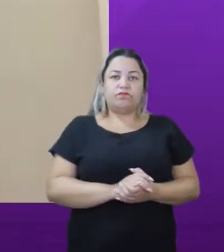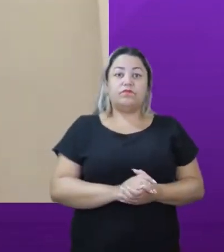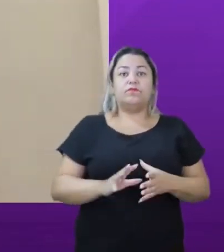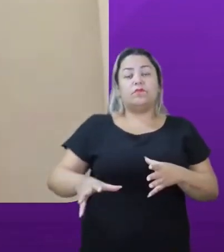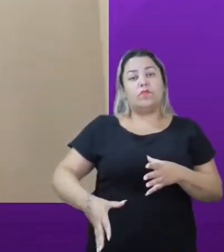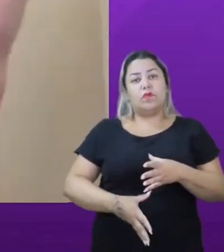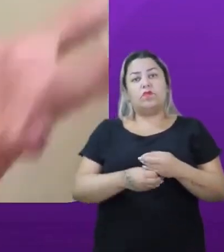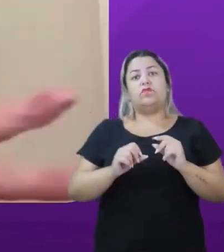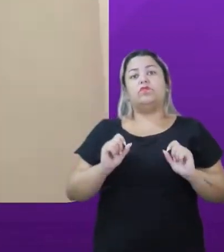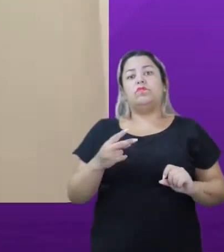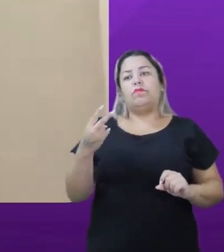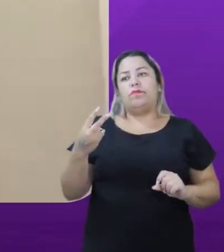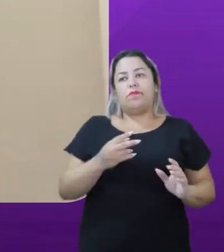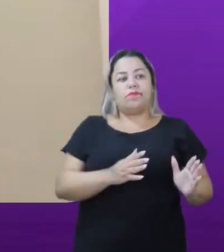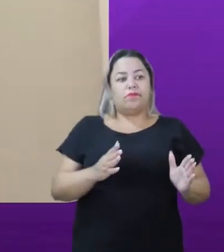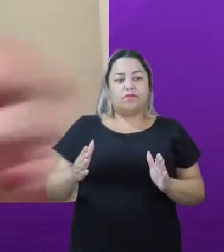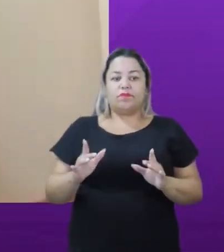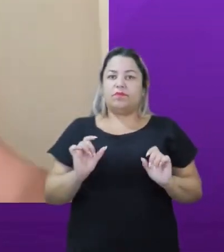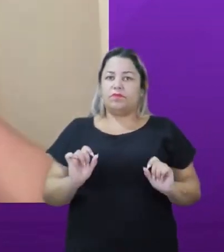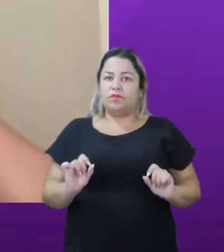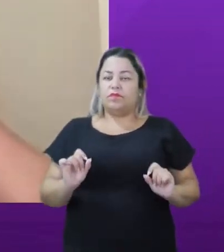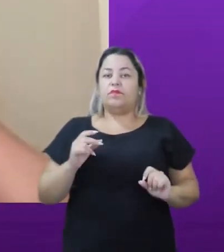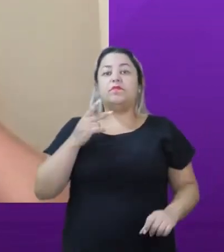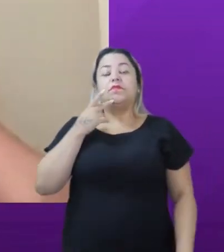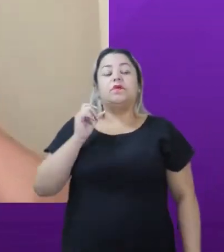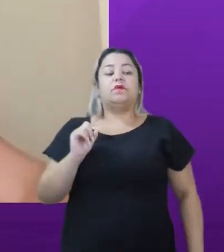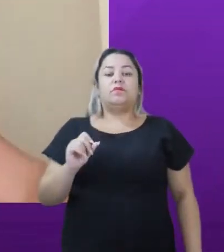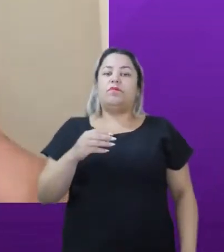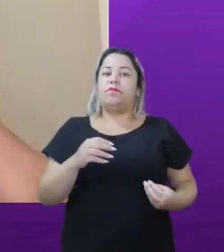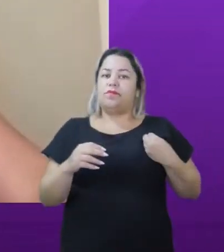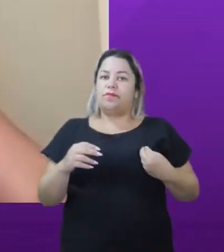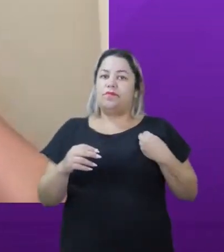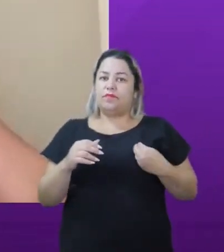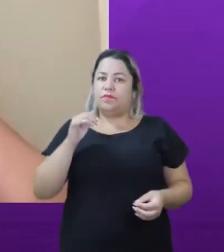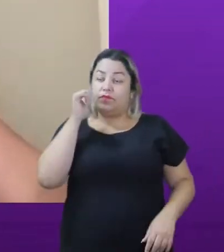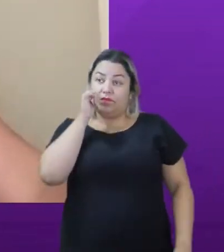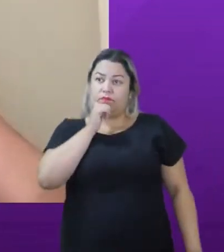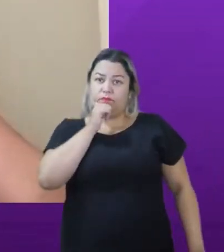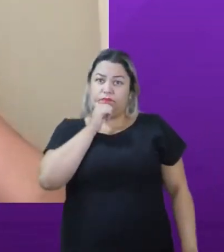coloca dois tipos de contradição, digamos, para a vida das mulheres. O primeiro está no campo